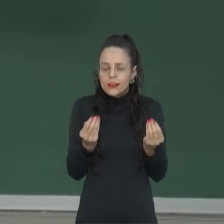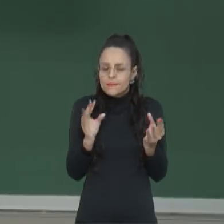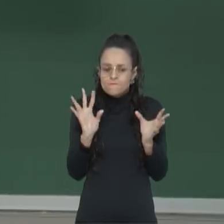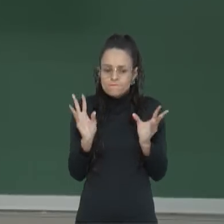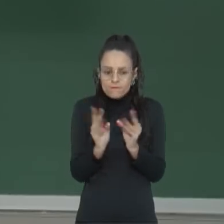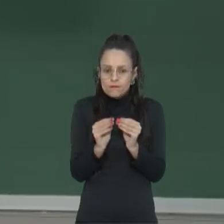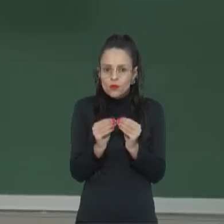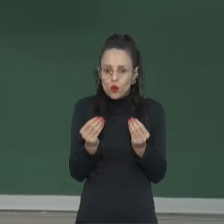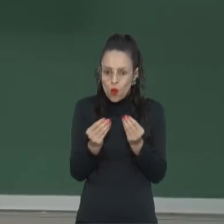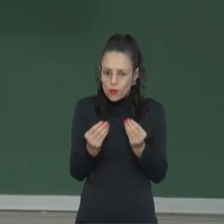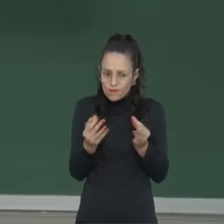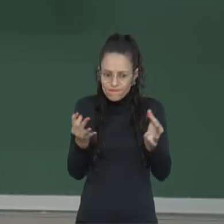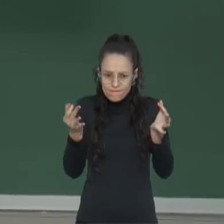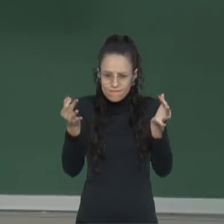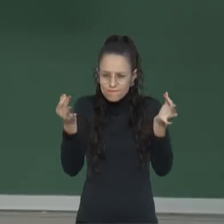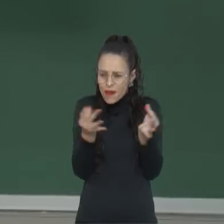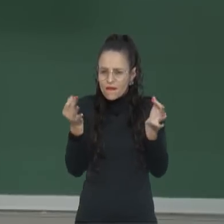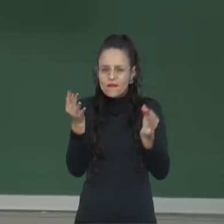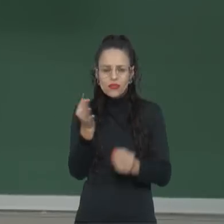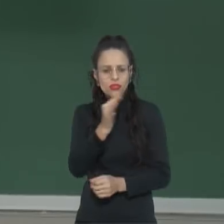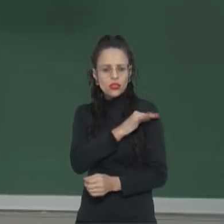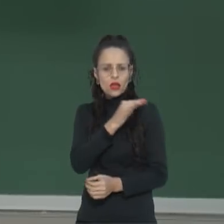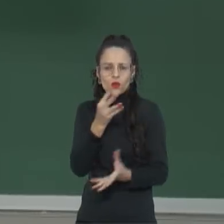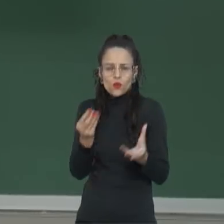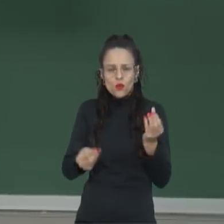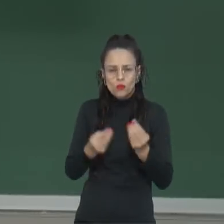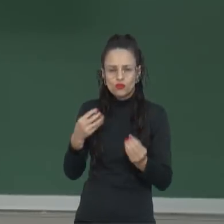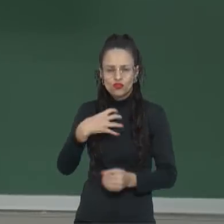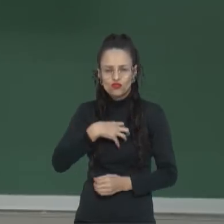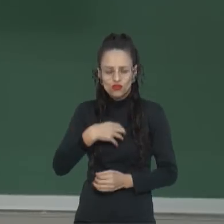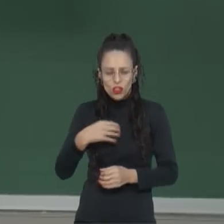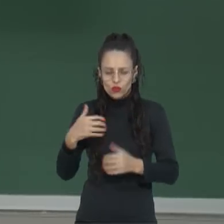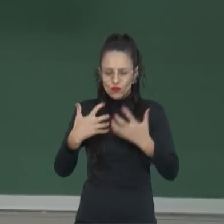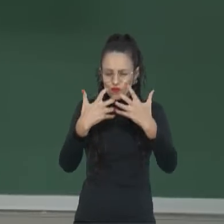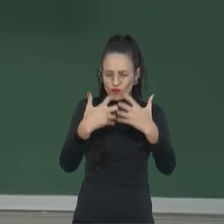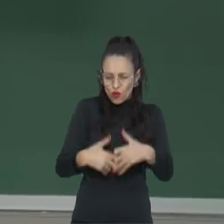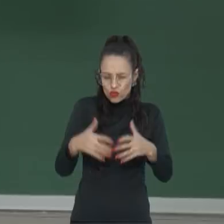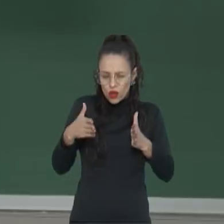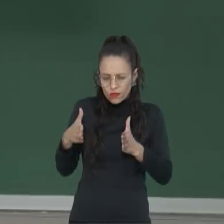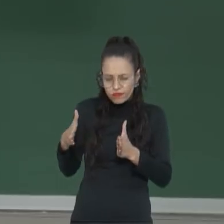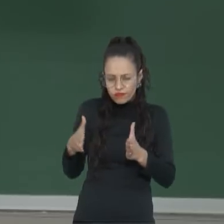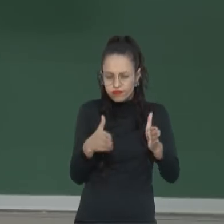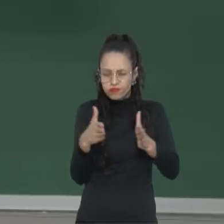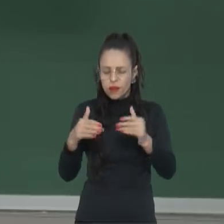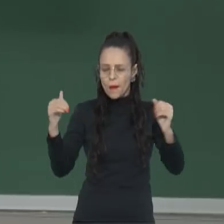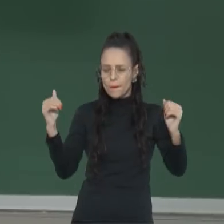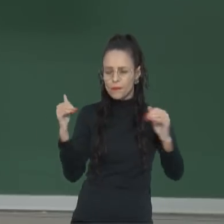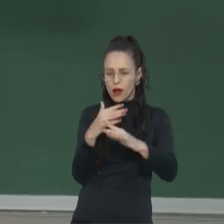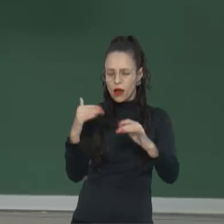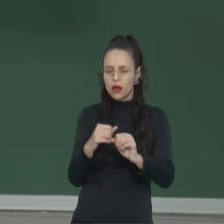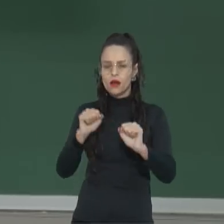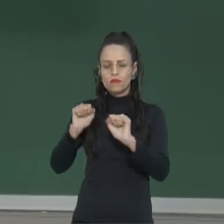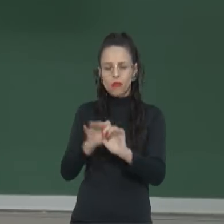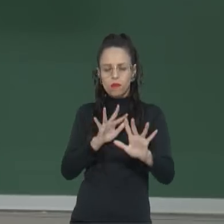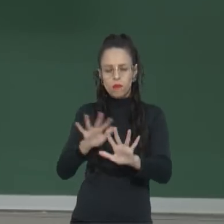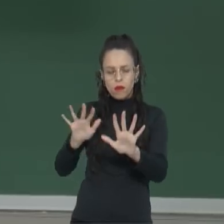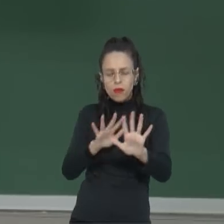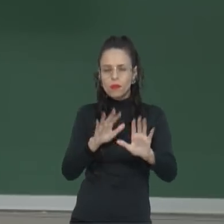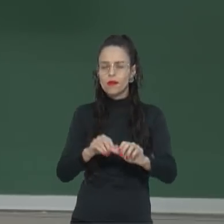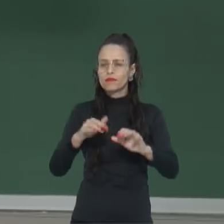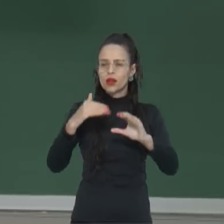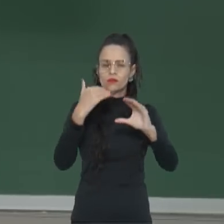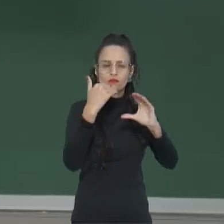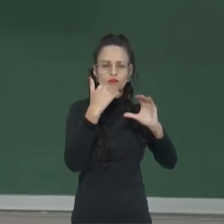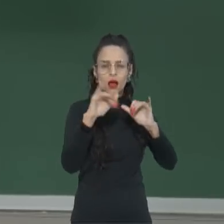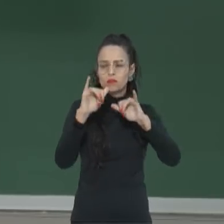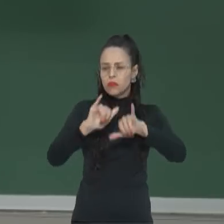enfim, o êxito, a técnica de construção de estradas, o funcionamento para a locomoção de exércitos, mensagens,